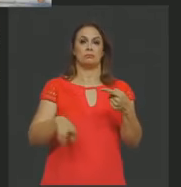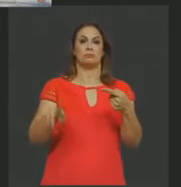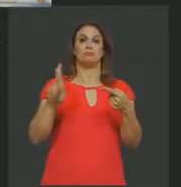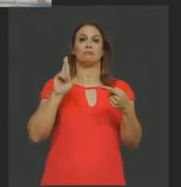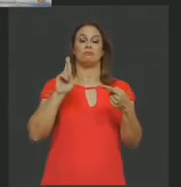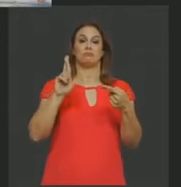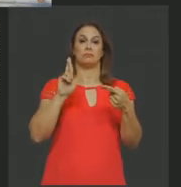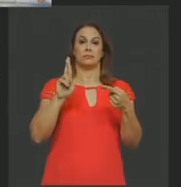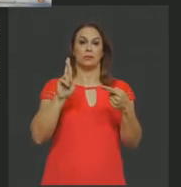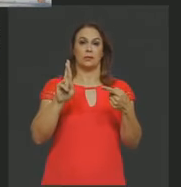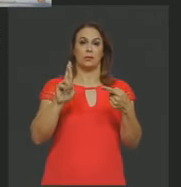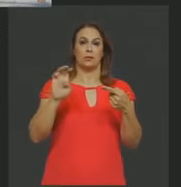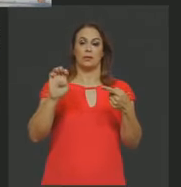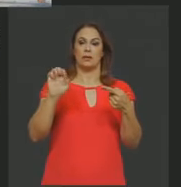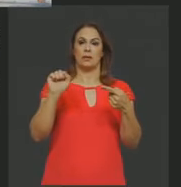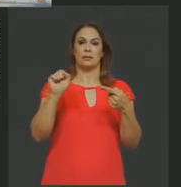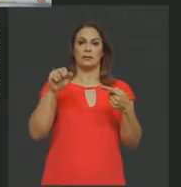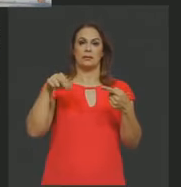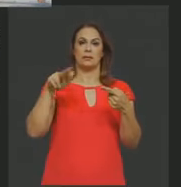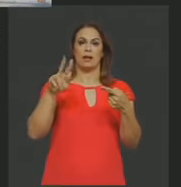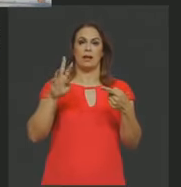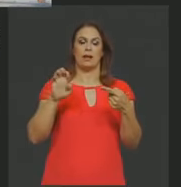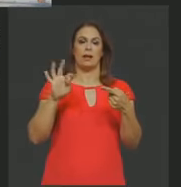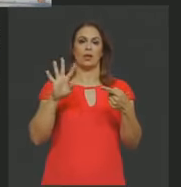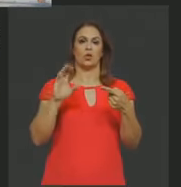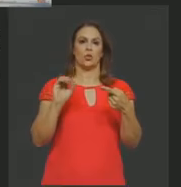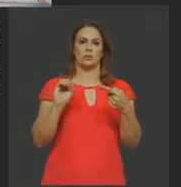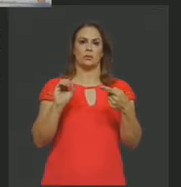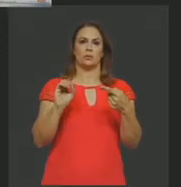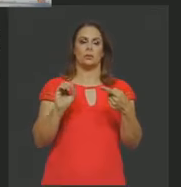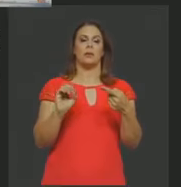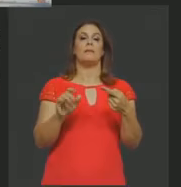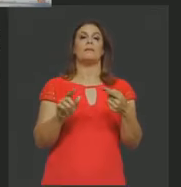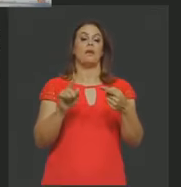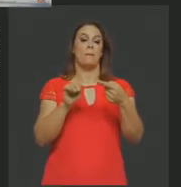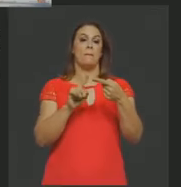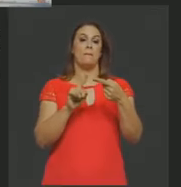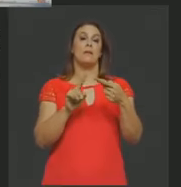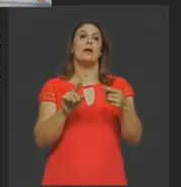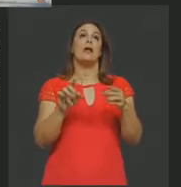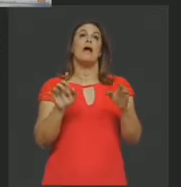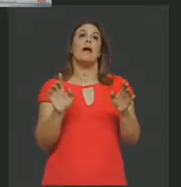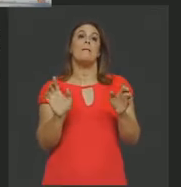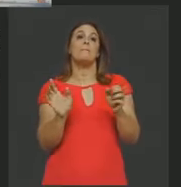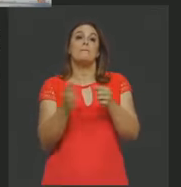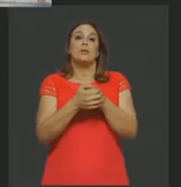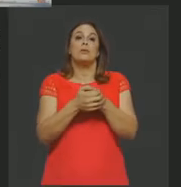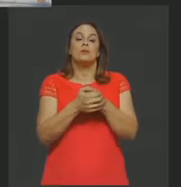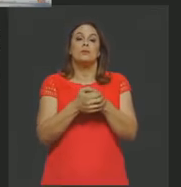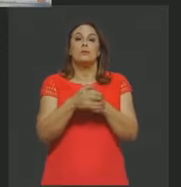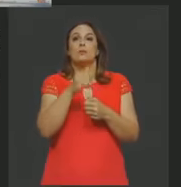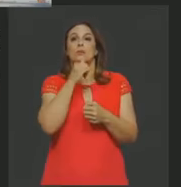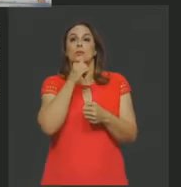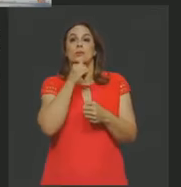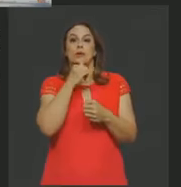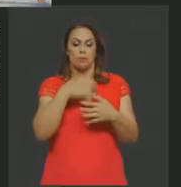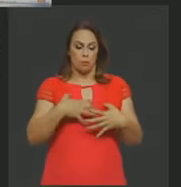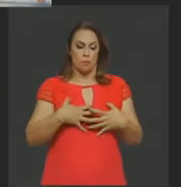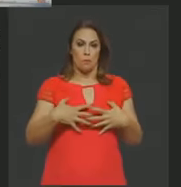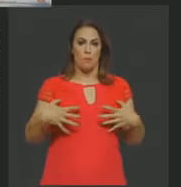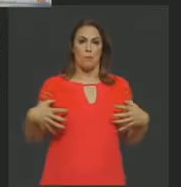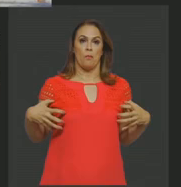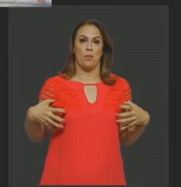que os ossos protegem órgãos internos, como, por exemplo, nossa caixa torácica protege aqui o coração, o